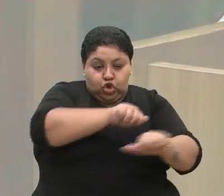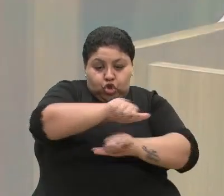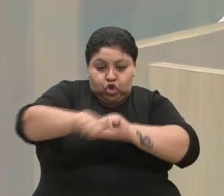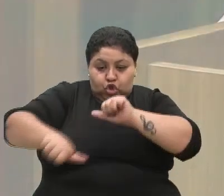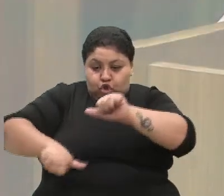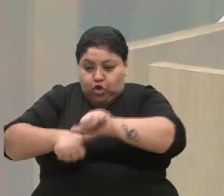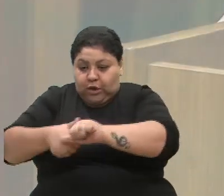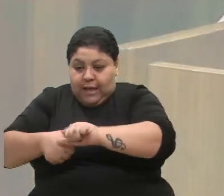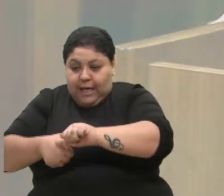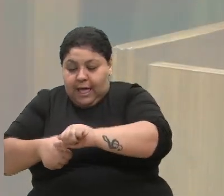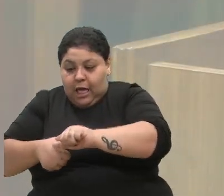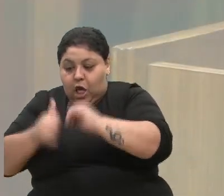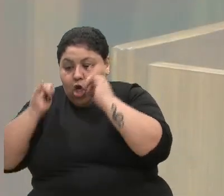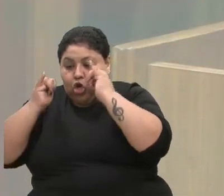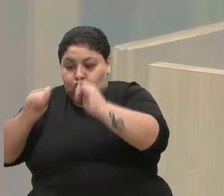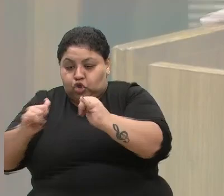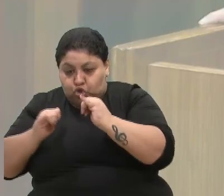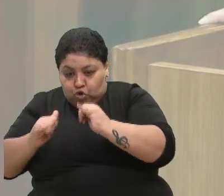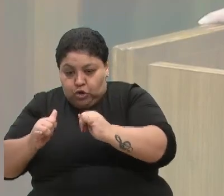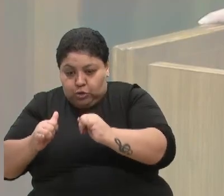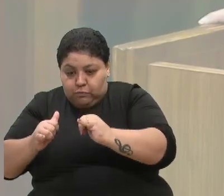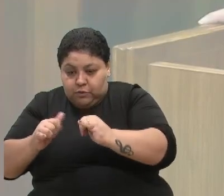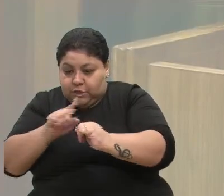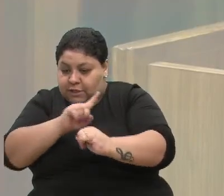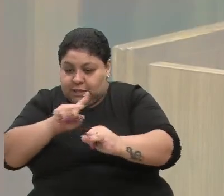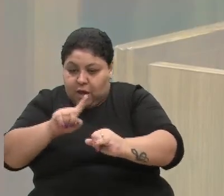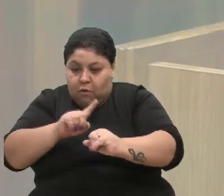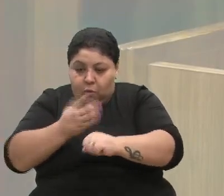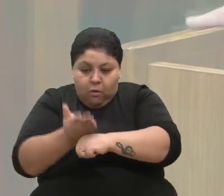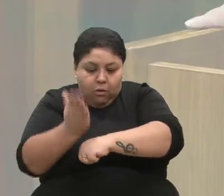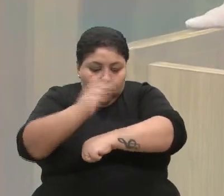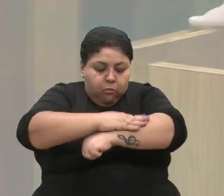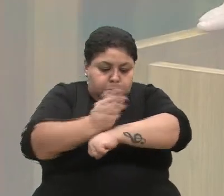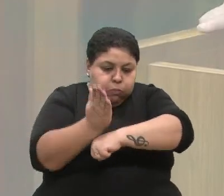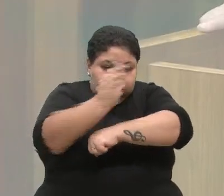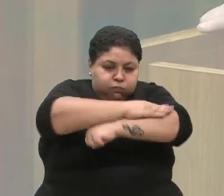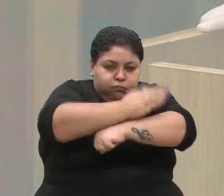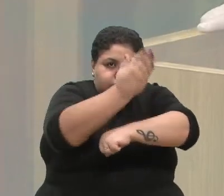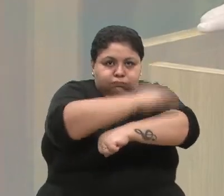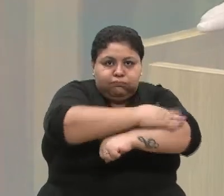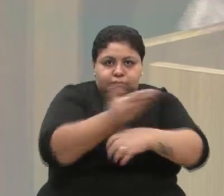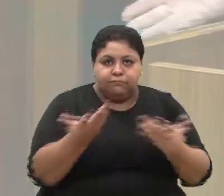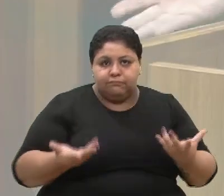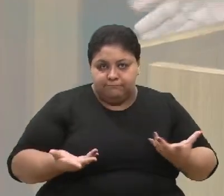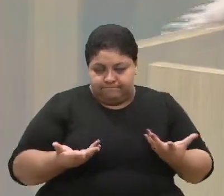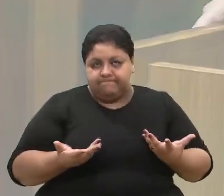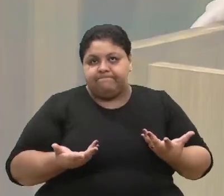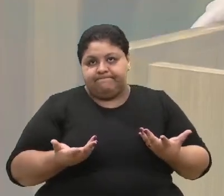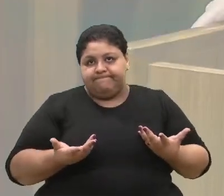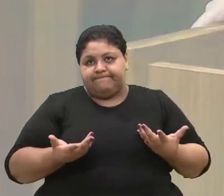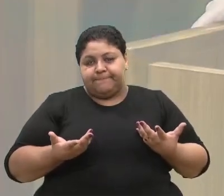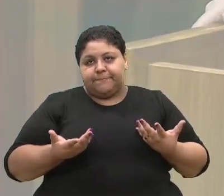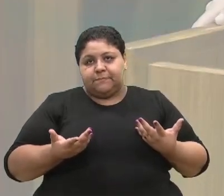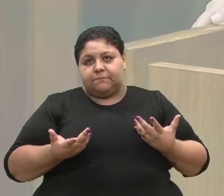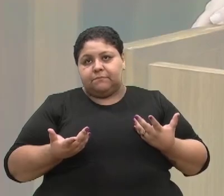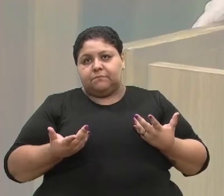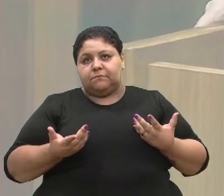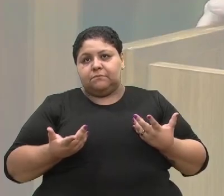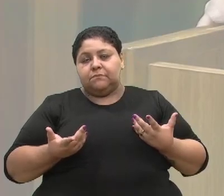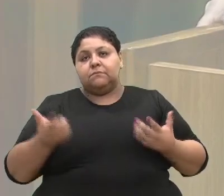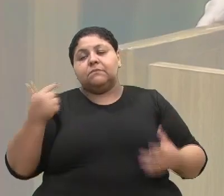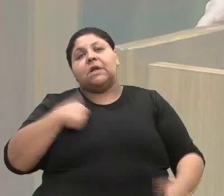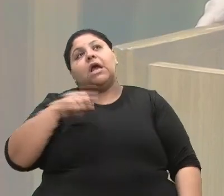os buracos. Trocaram toda a linha das paradas para uma outra rua, né? E aí